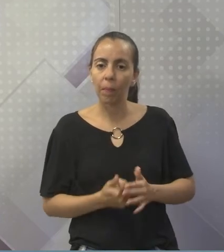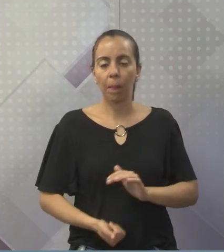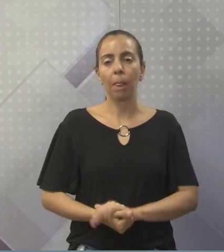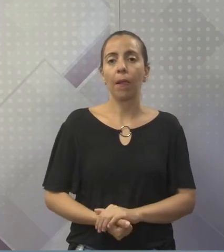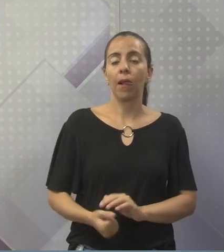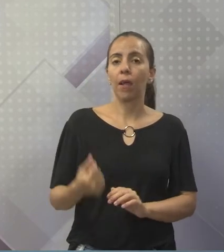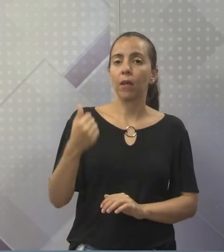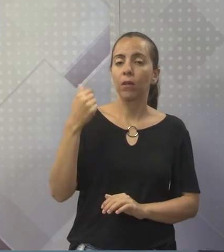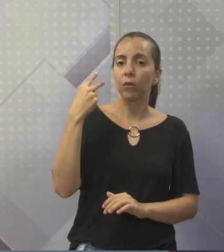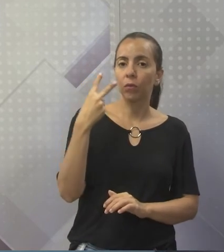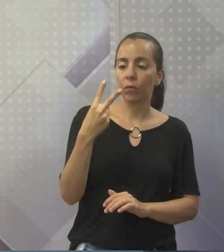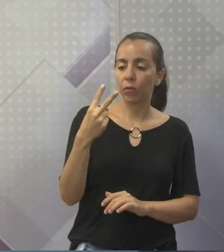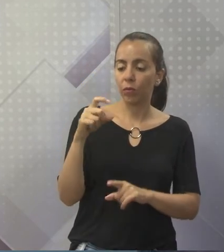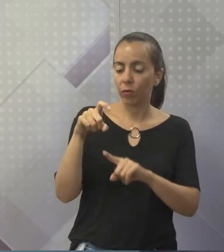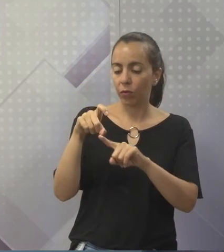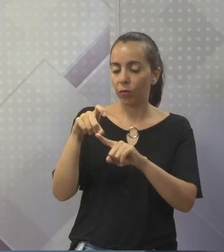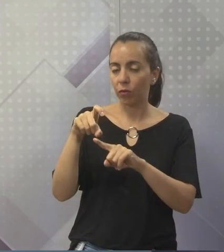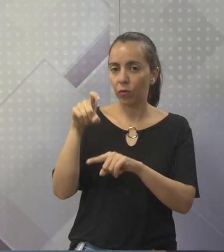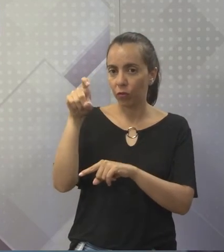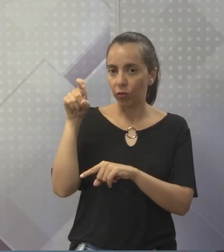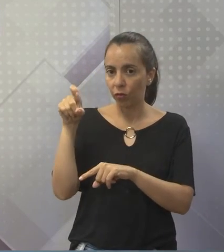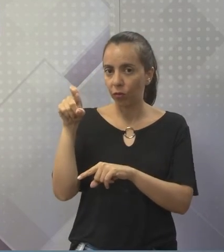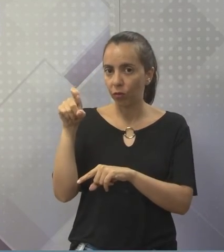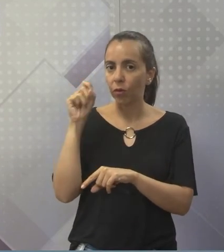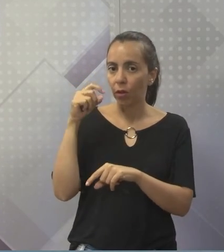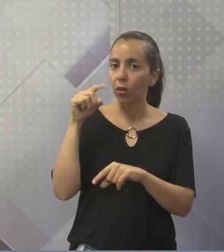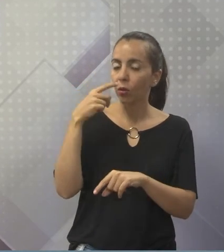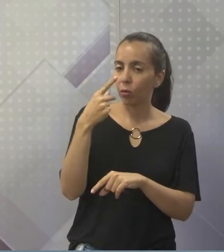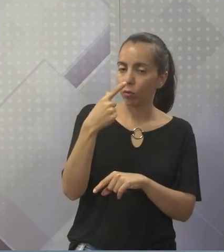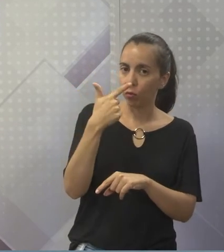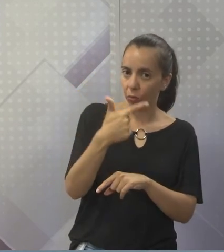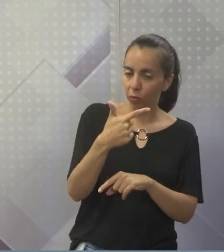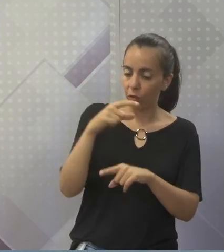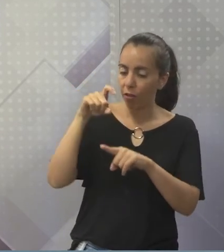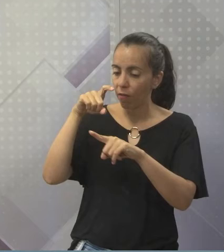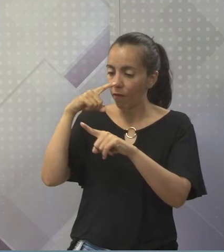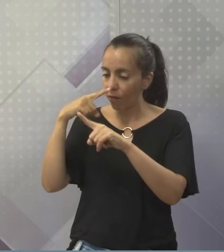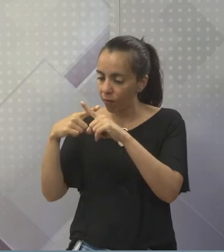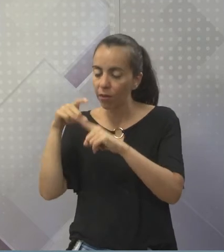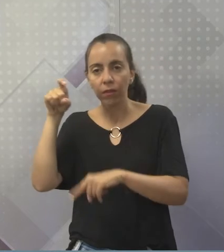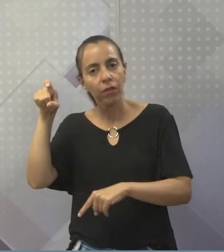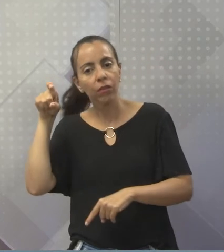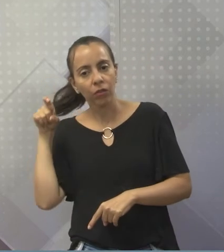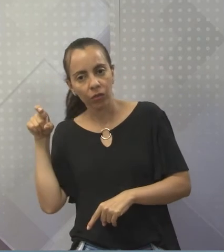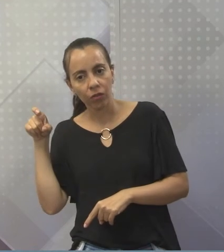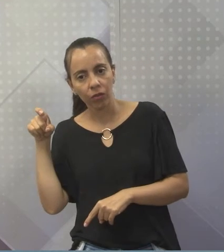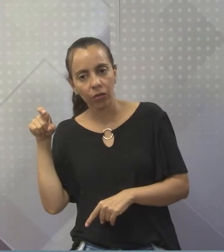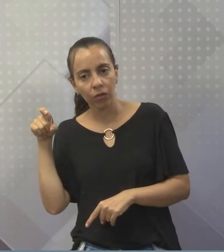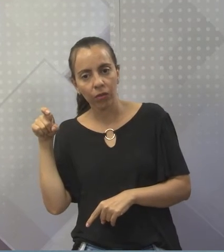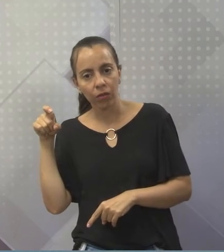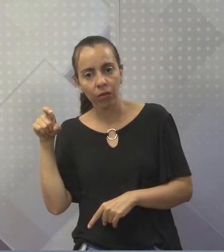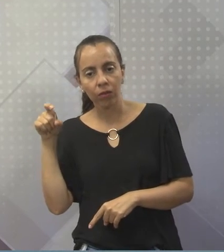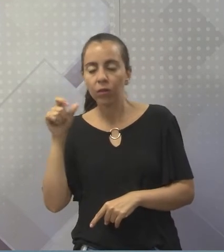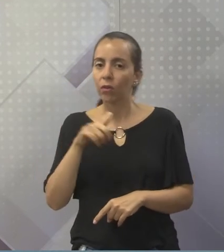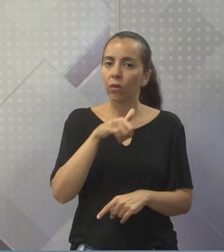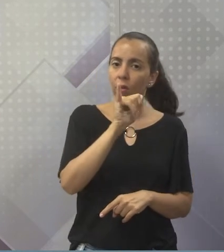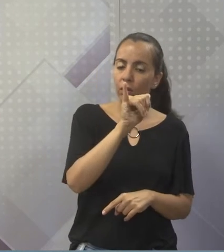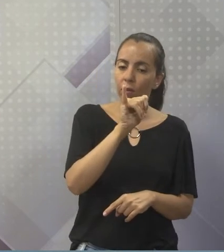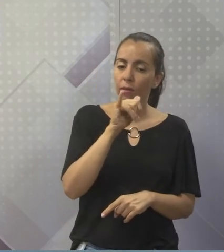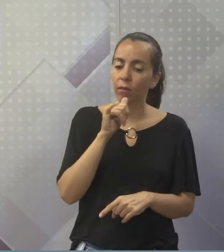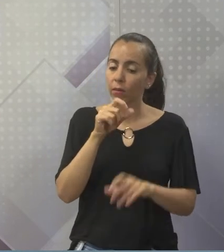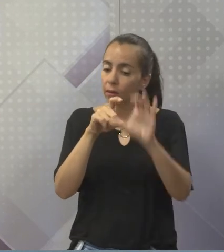x. Certo? Precisa descobrir quem depende e quem vai dar o valor deste que